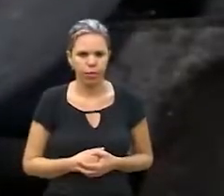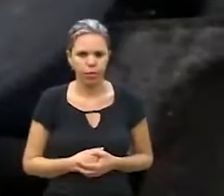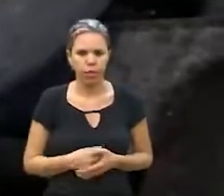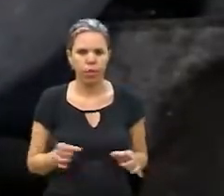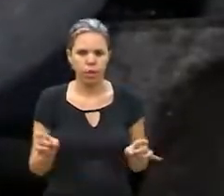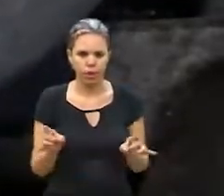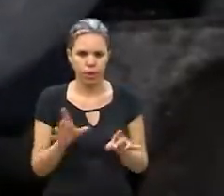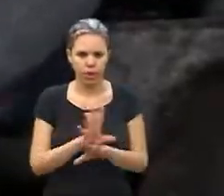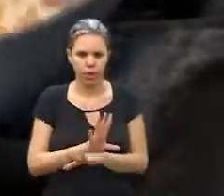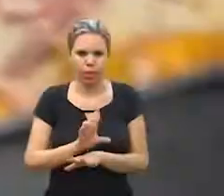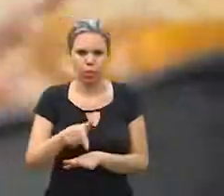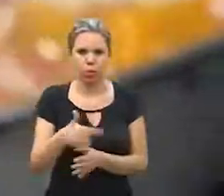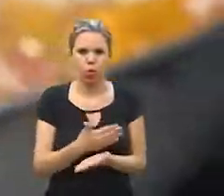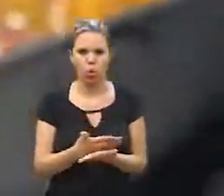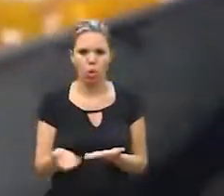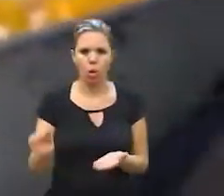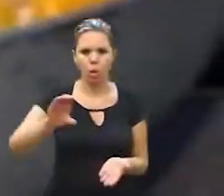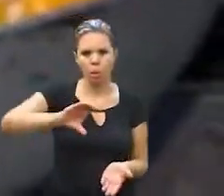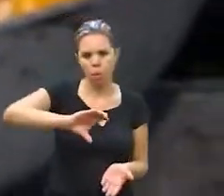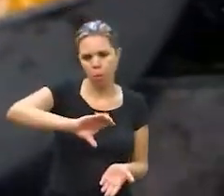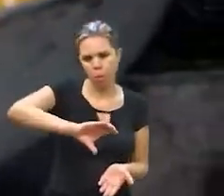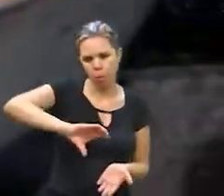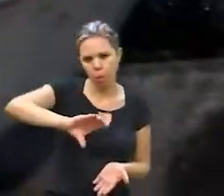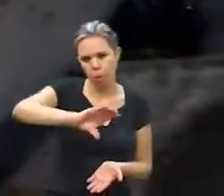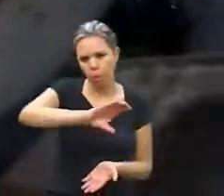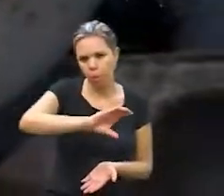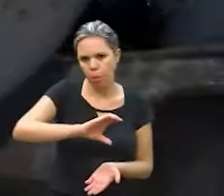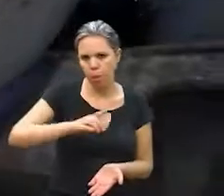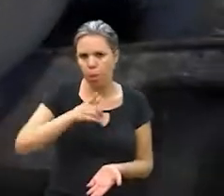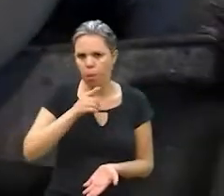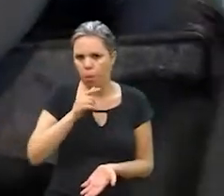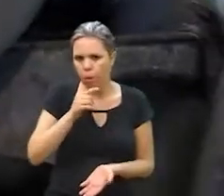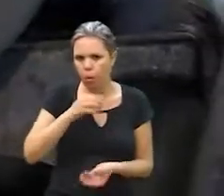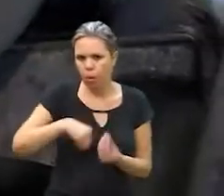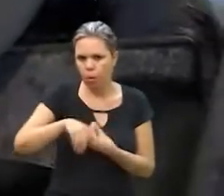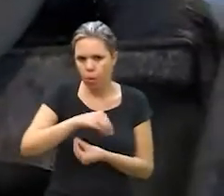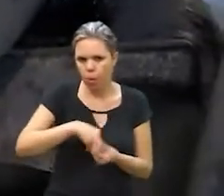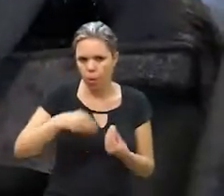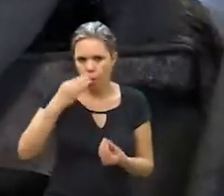Feito isso, comece a colocar o caldo de carne fervendo.